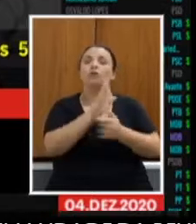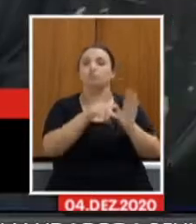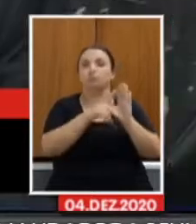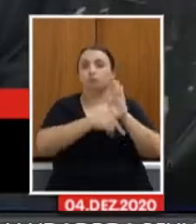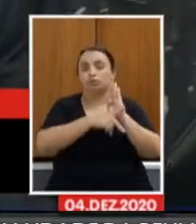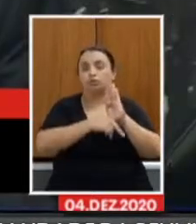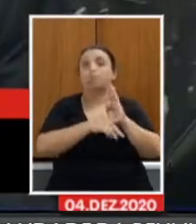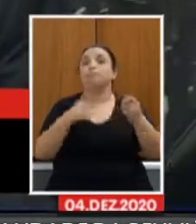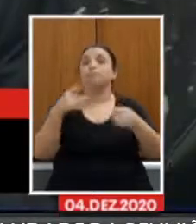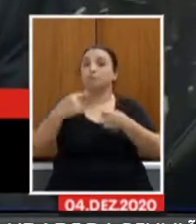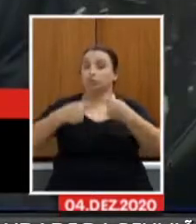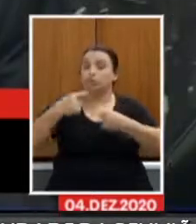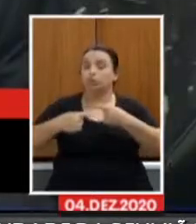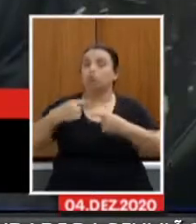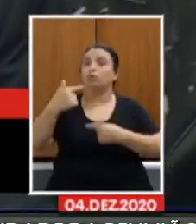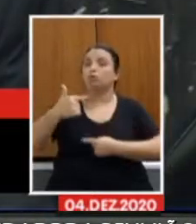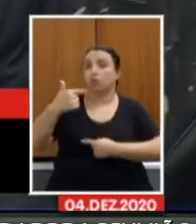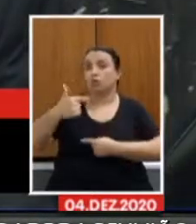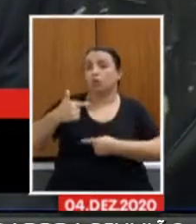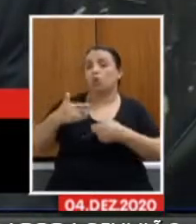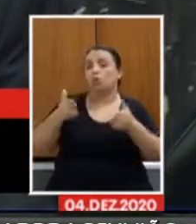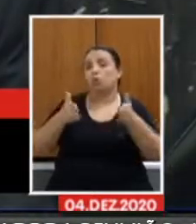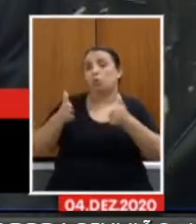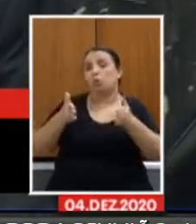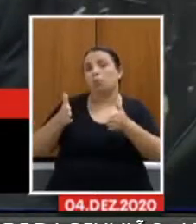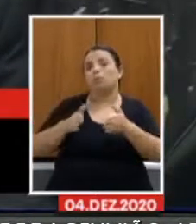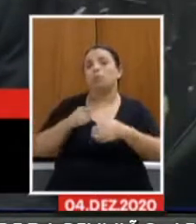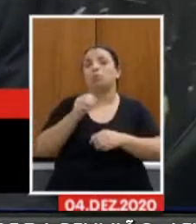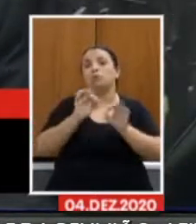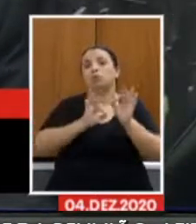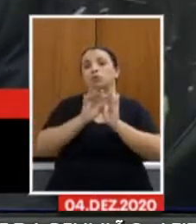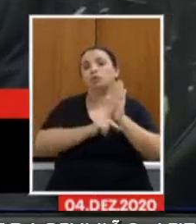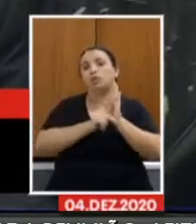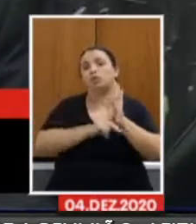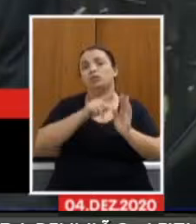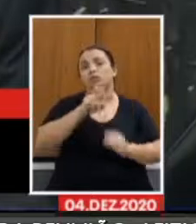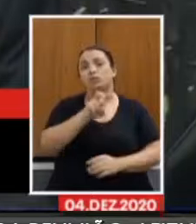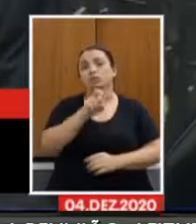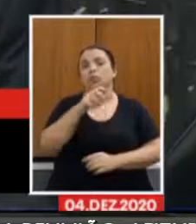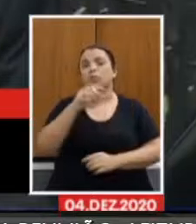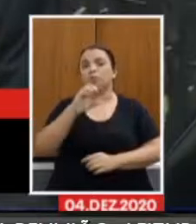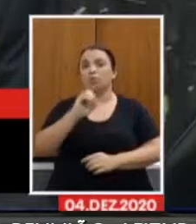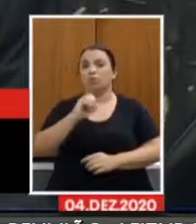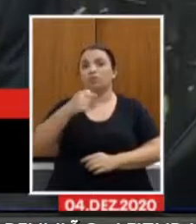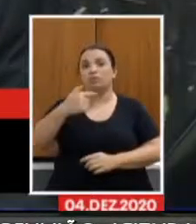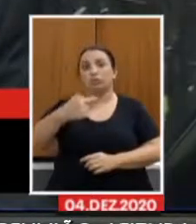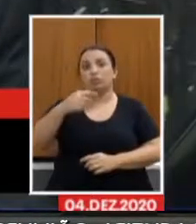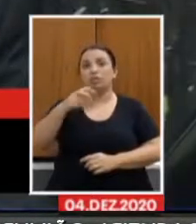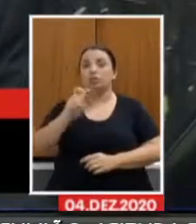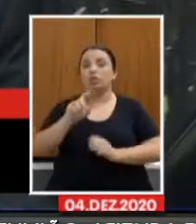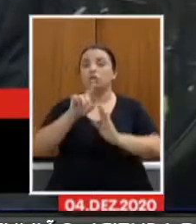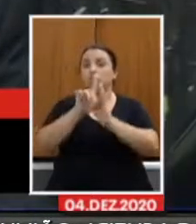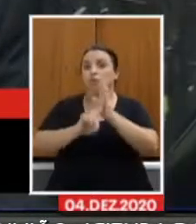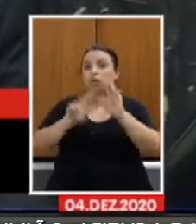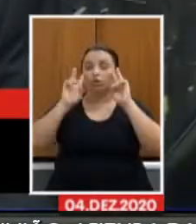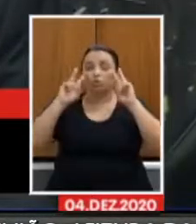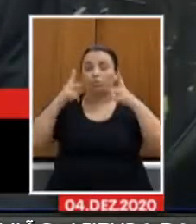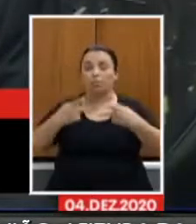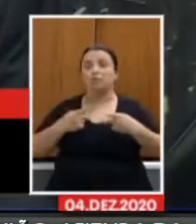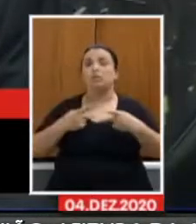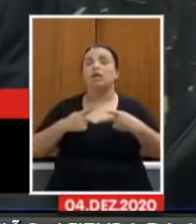do projeto de lei número 5.475 de 2018 da Comissão de Direitos Humanos, que altera o artigo 2º da